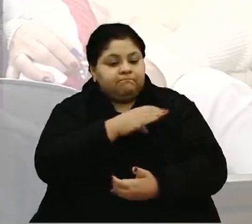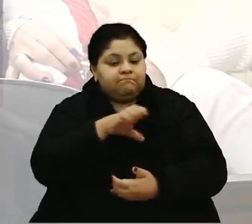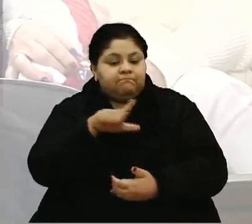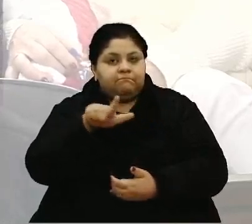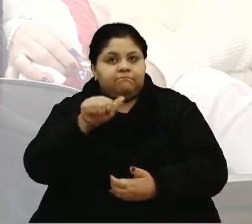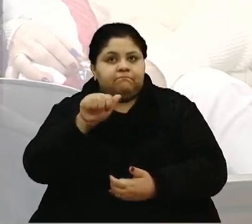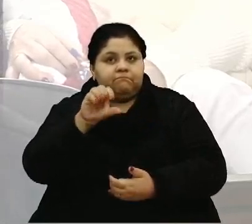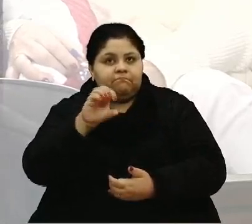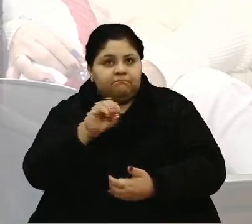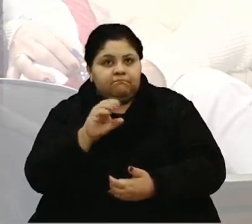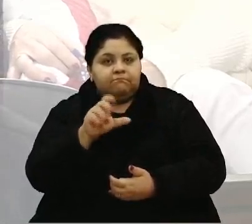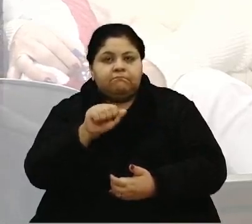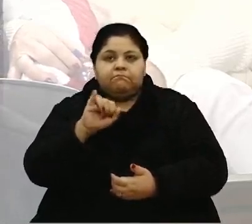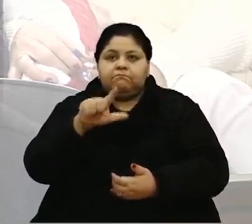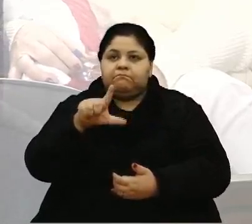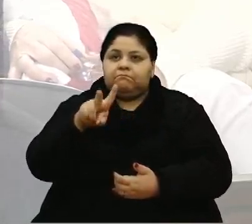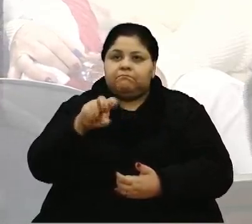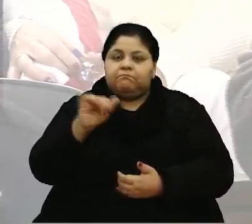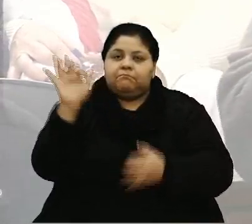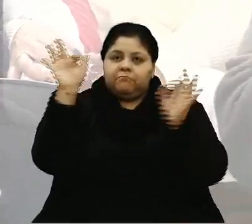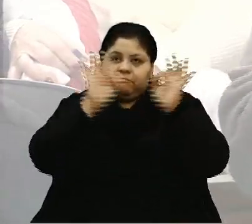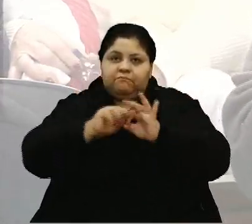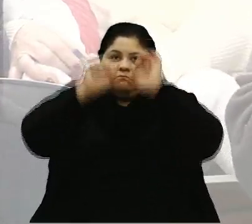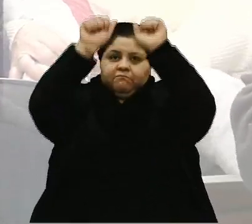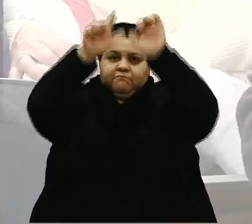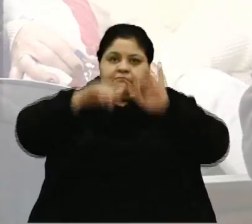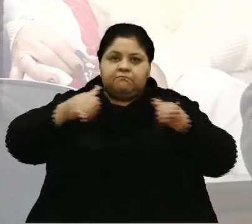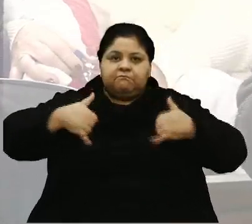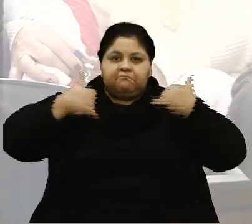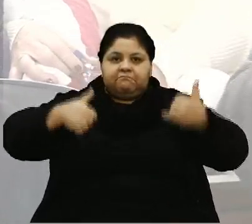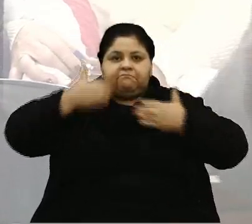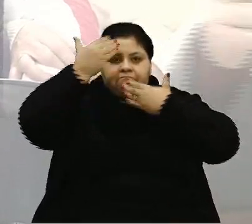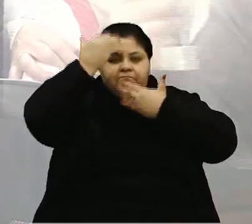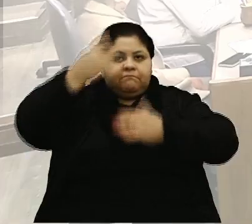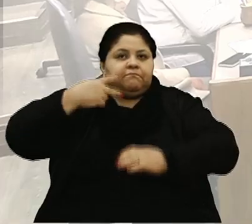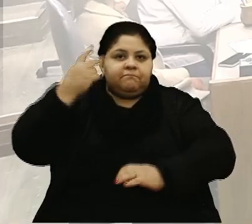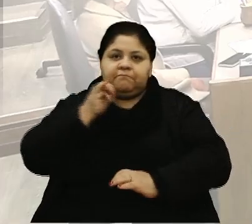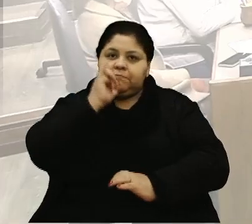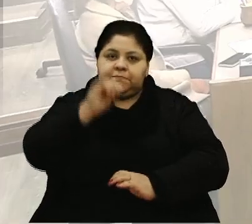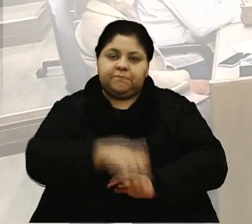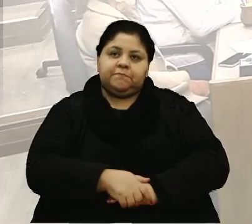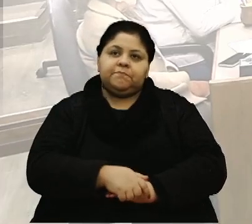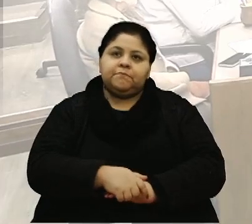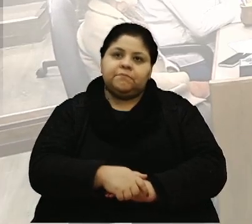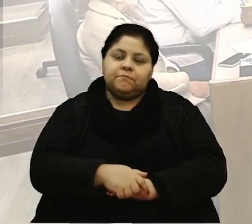Celso, Silvia, feliz e abençoado aniversário, e muito obrigado aos vereadores que se manifestaram. Declaração de voto, vereadora